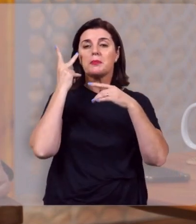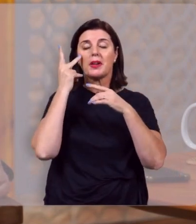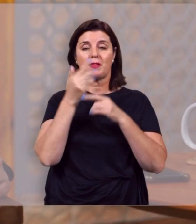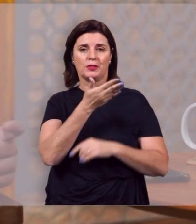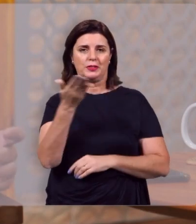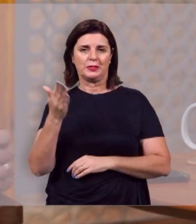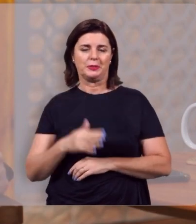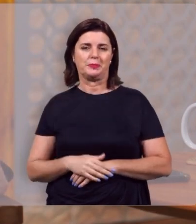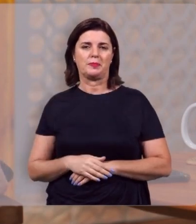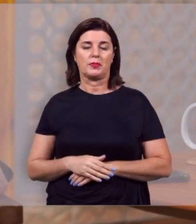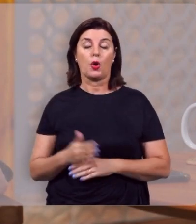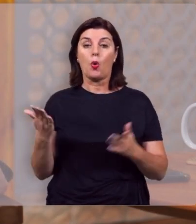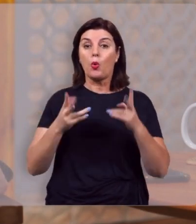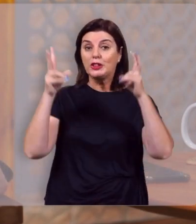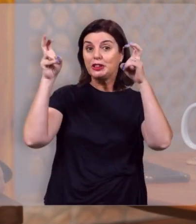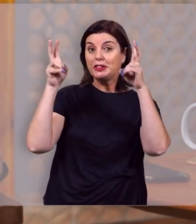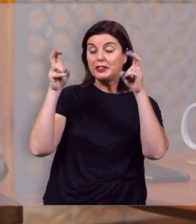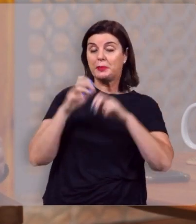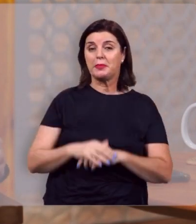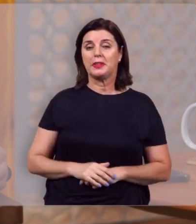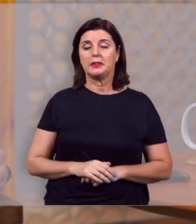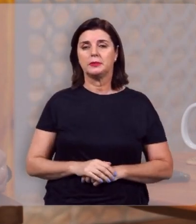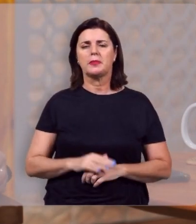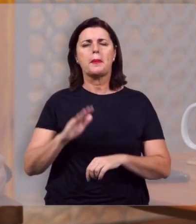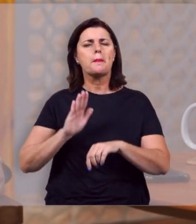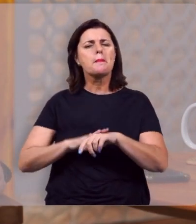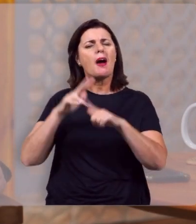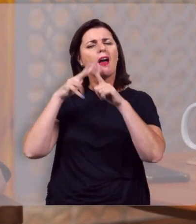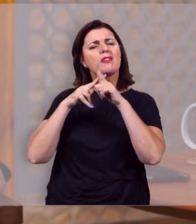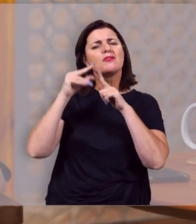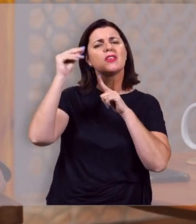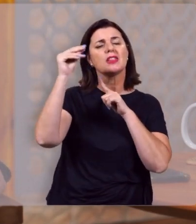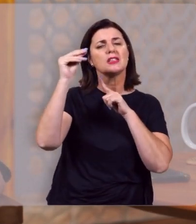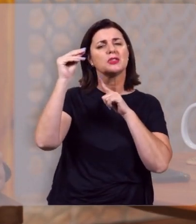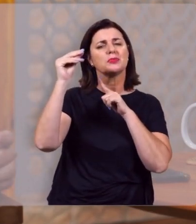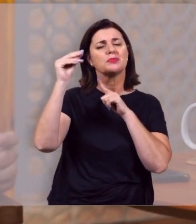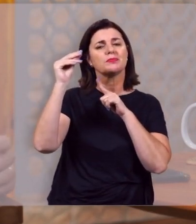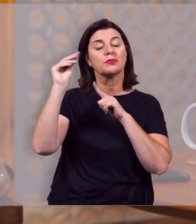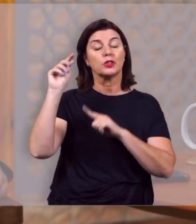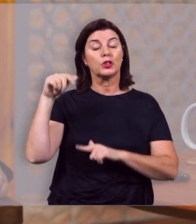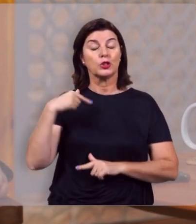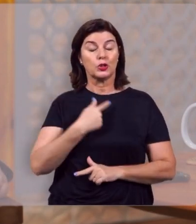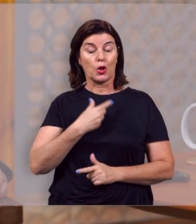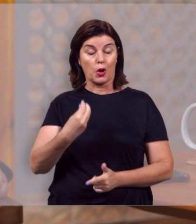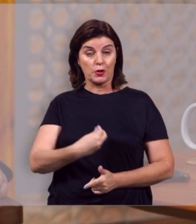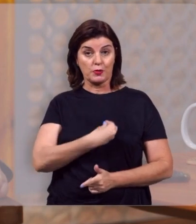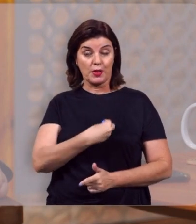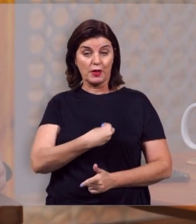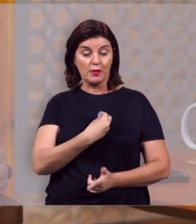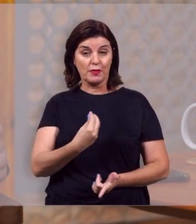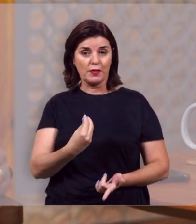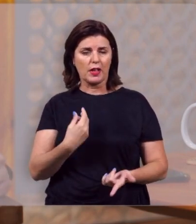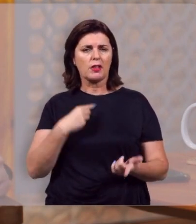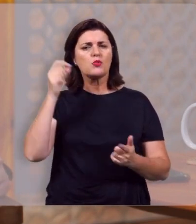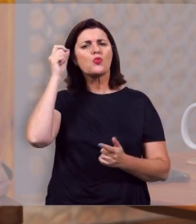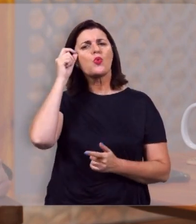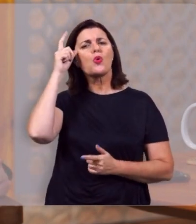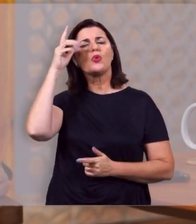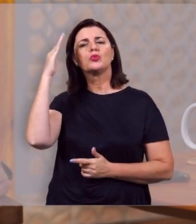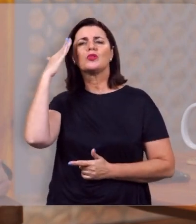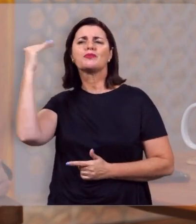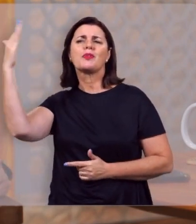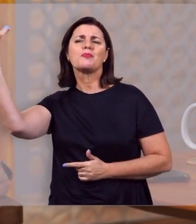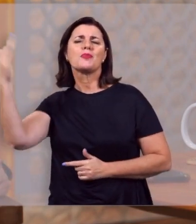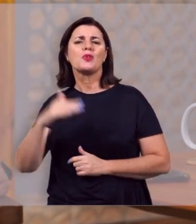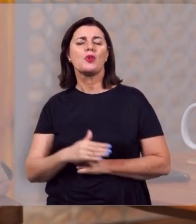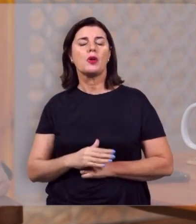para você. Na nossa temática de hoje, mais que vencedores. Nós que vivemos em uma cultura do